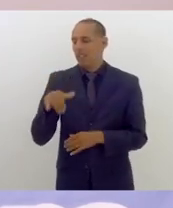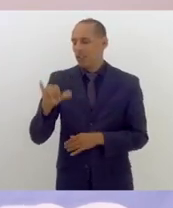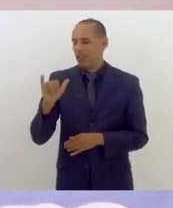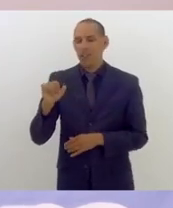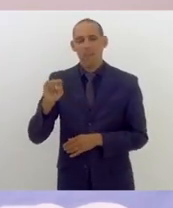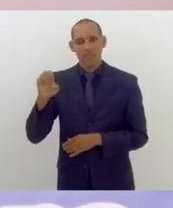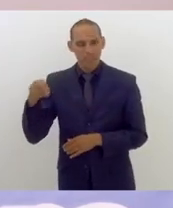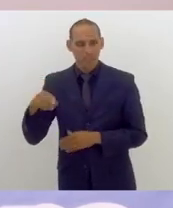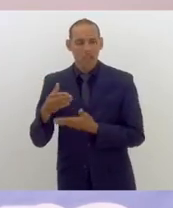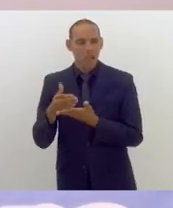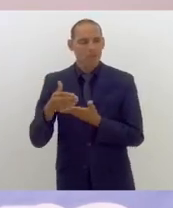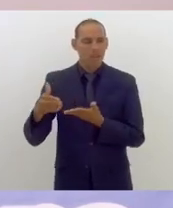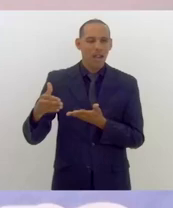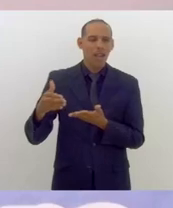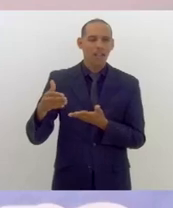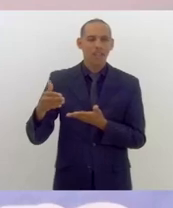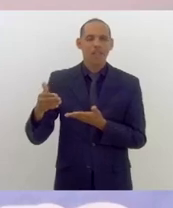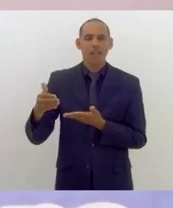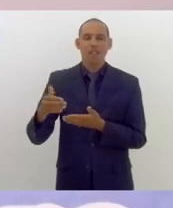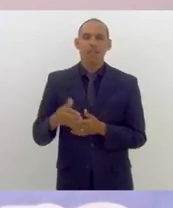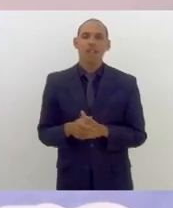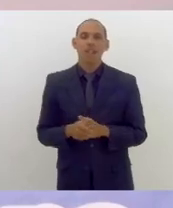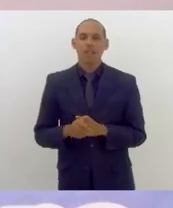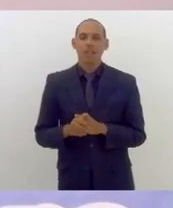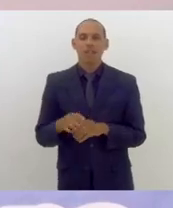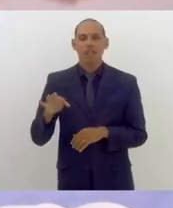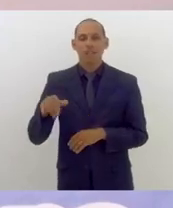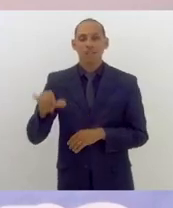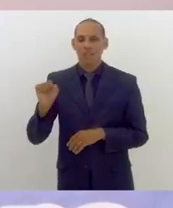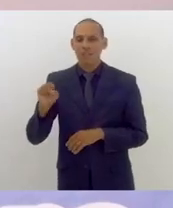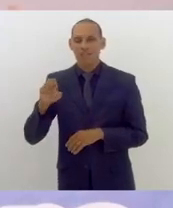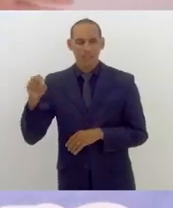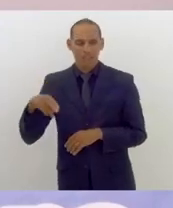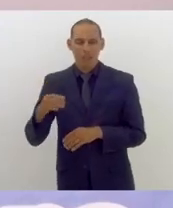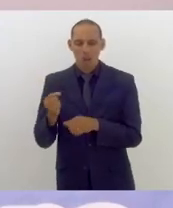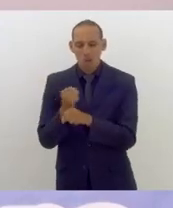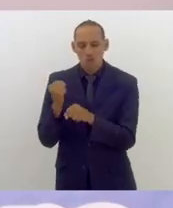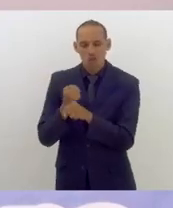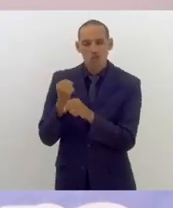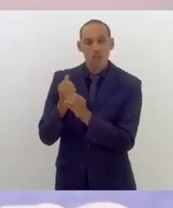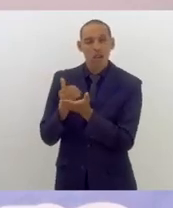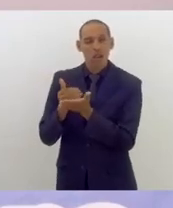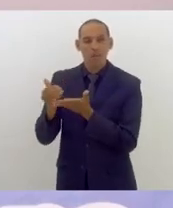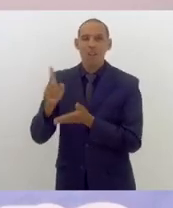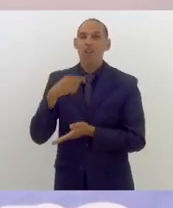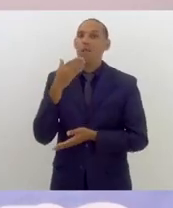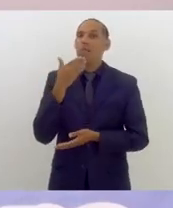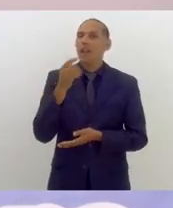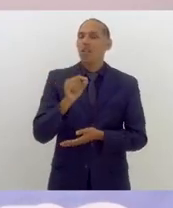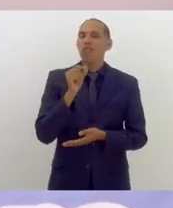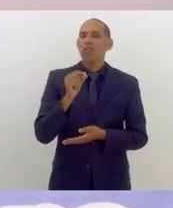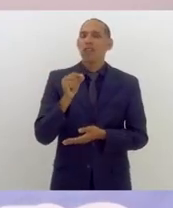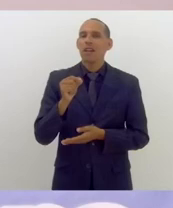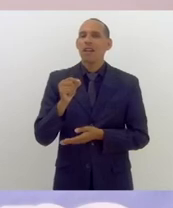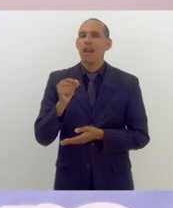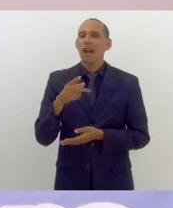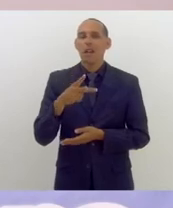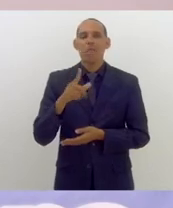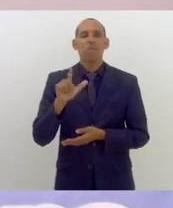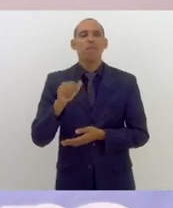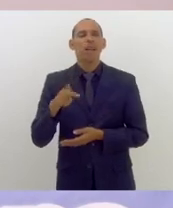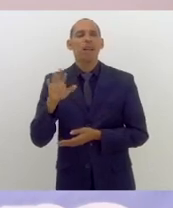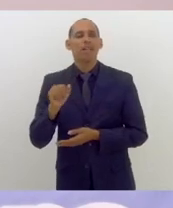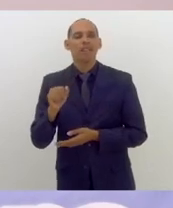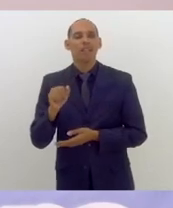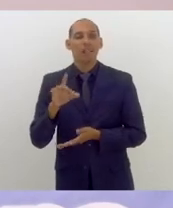o início da construção da Siderúrgica nós solicitamos a planta original a